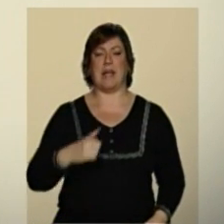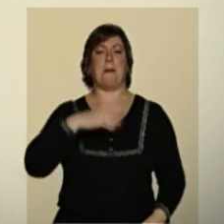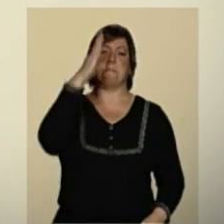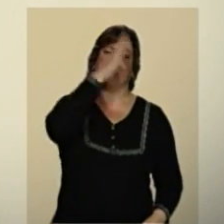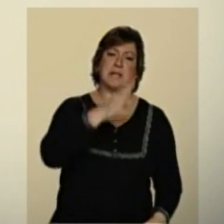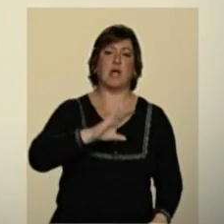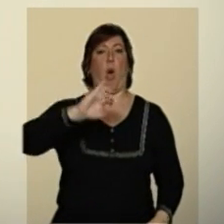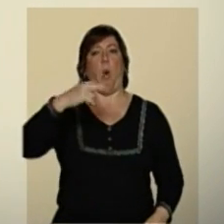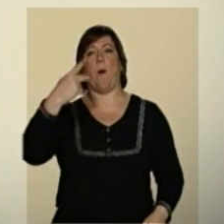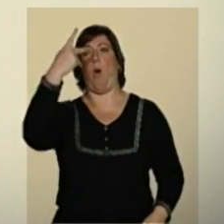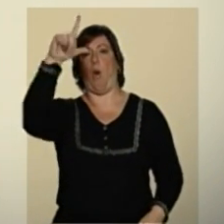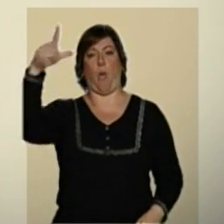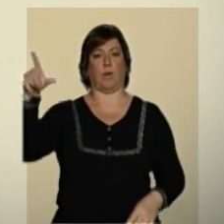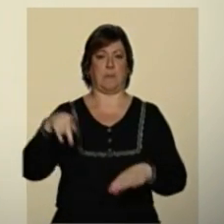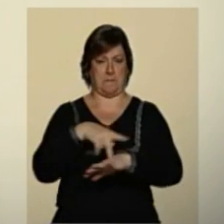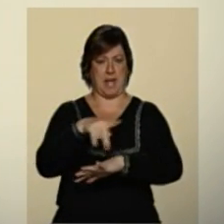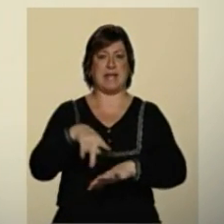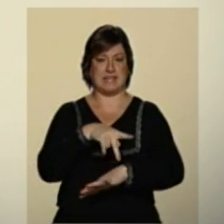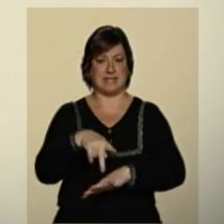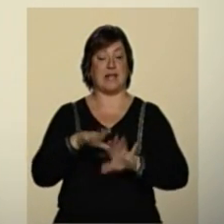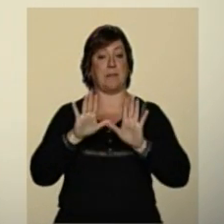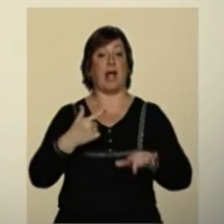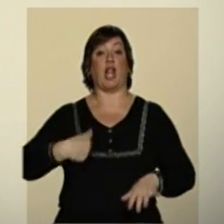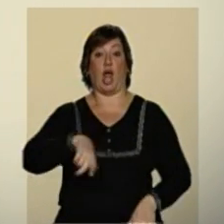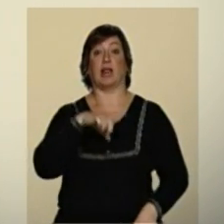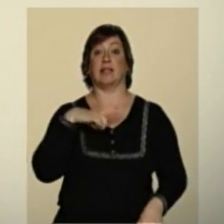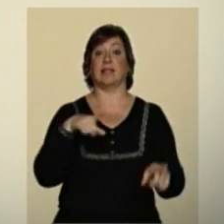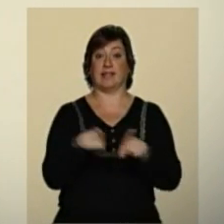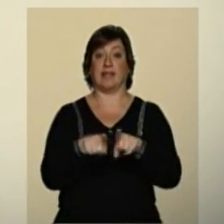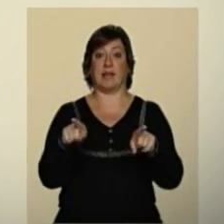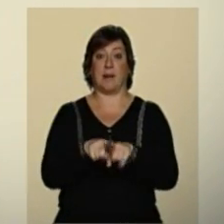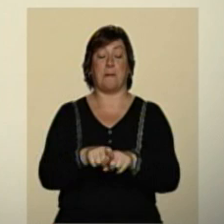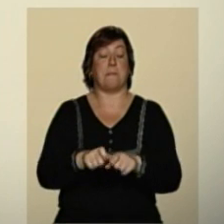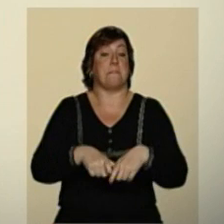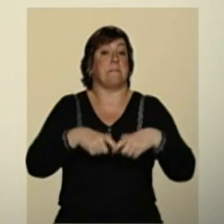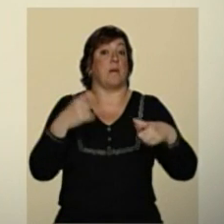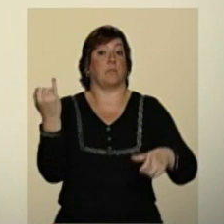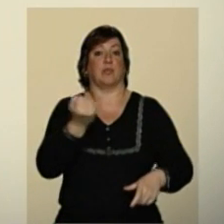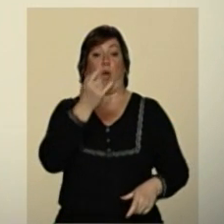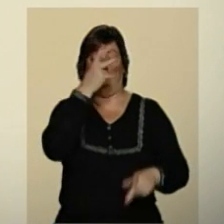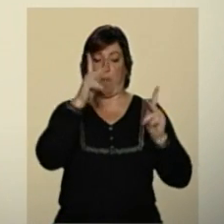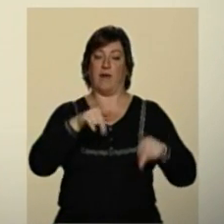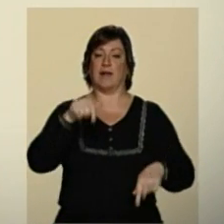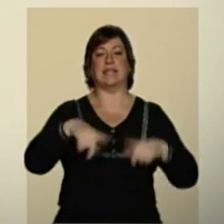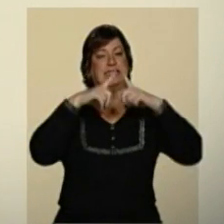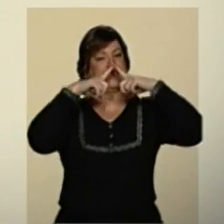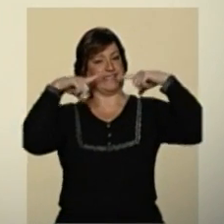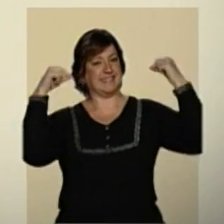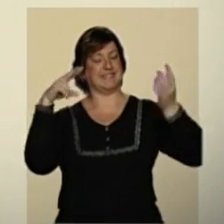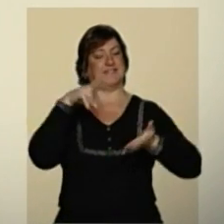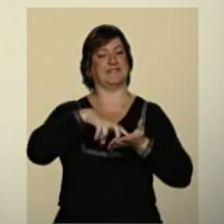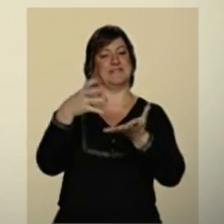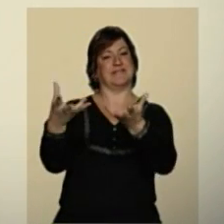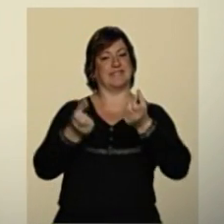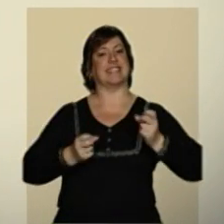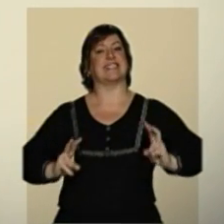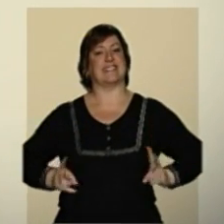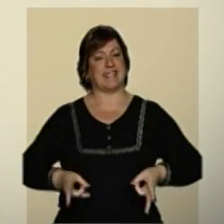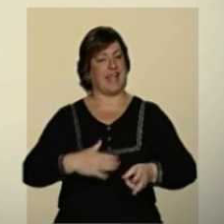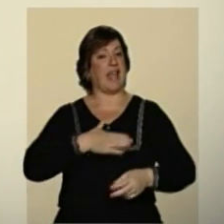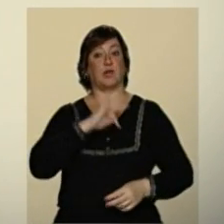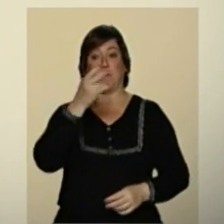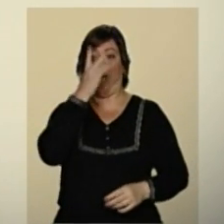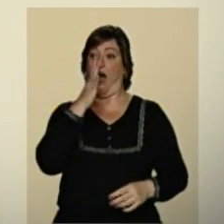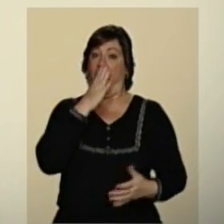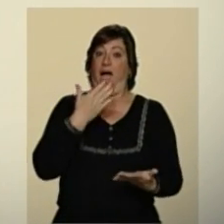brasileiros ou estrangeiros temos ainda a nossa maior riqueza que é o povo um povo Alegre e receptivo que encanta